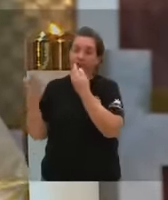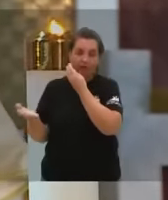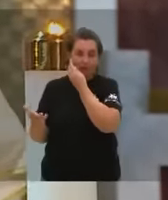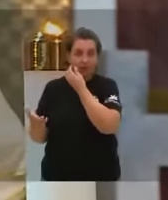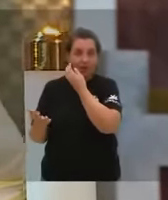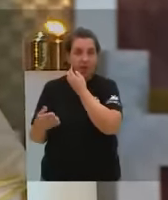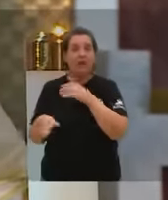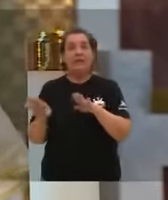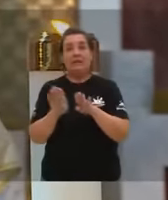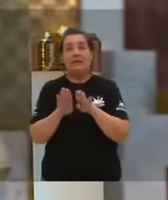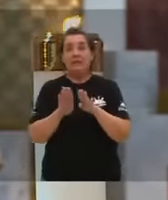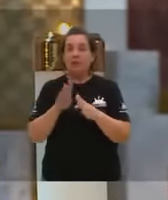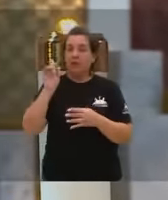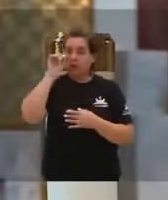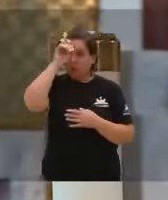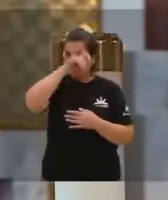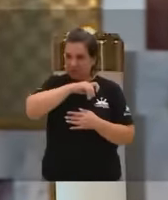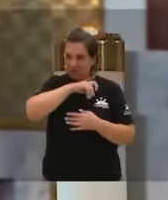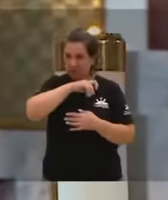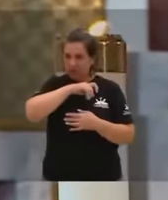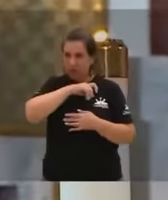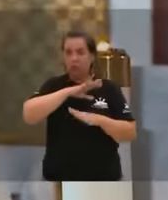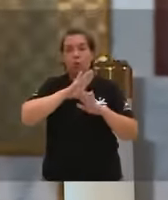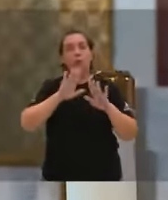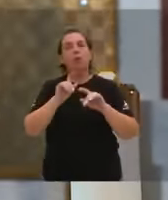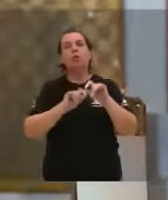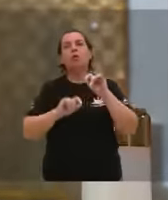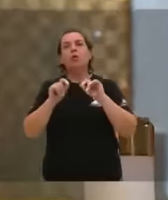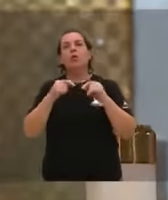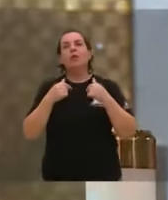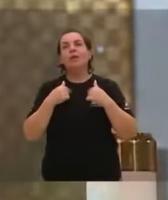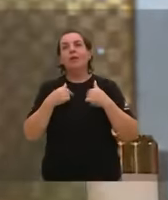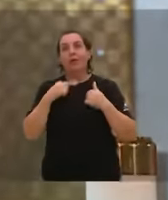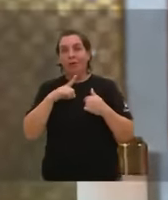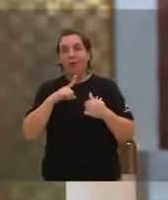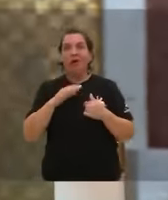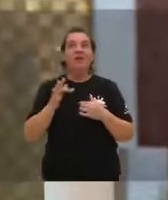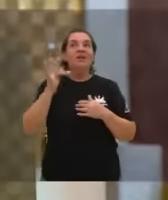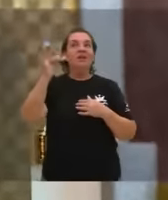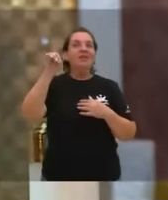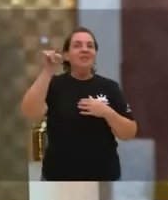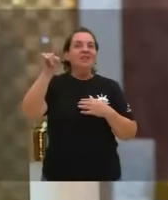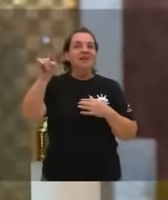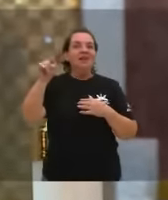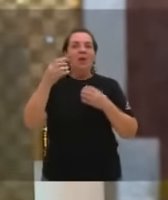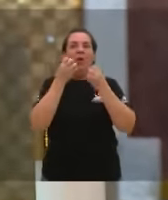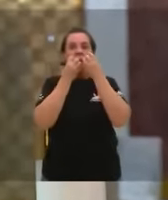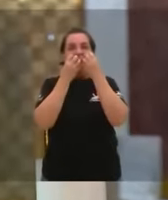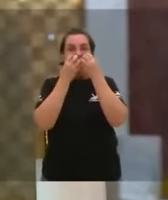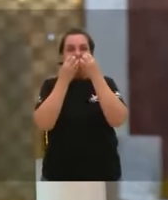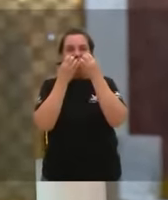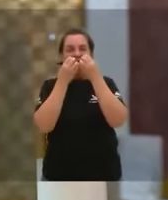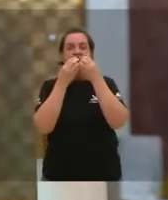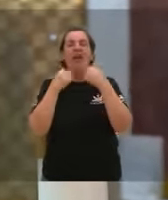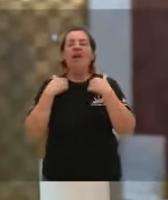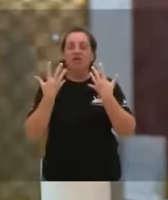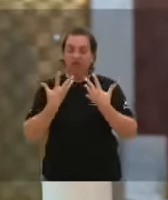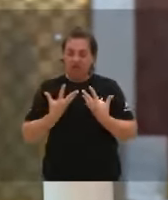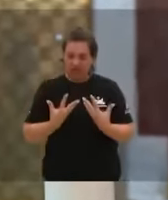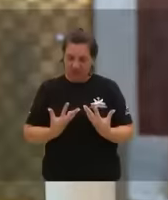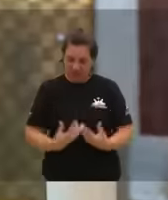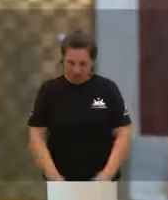por mais difícil que esteja, o que me reserva é tão bom que mesmo com